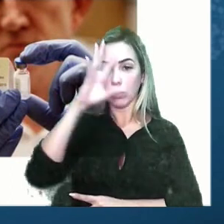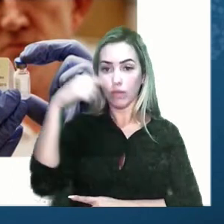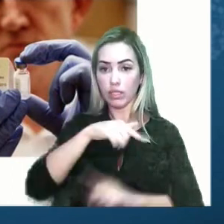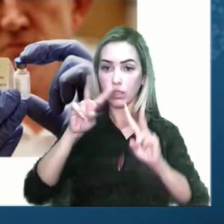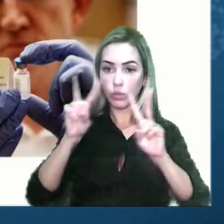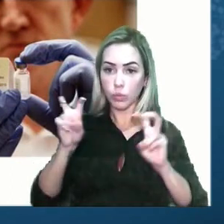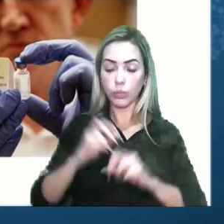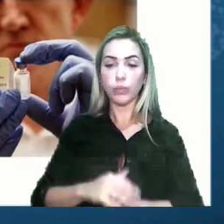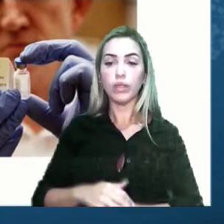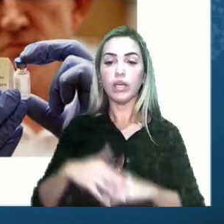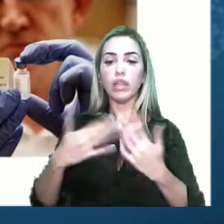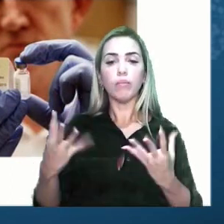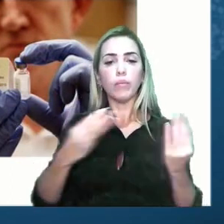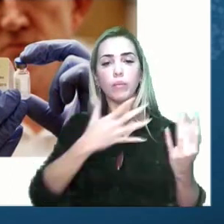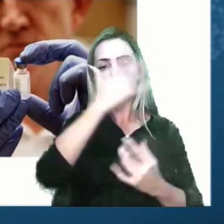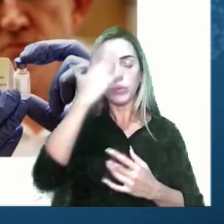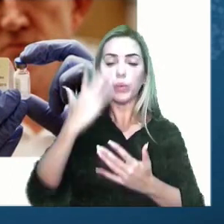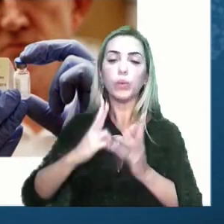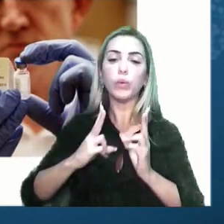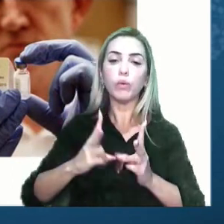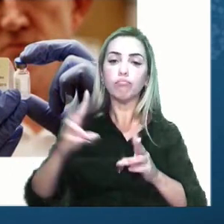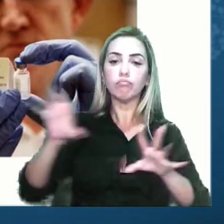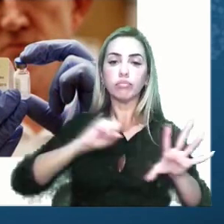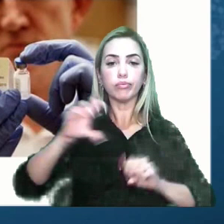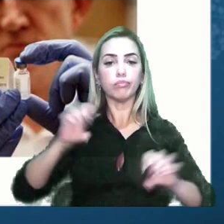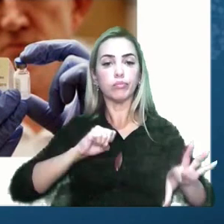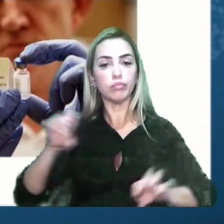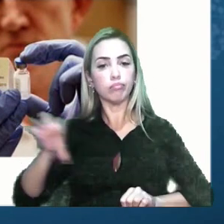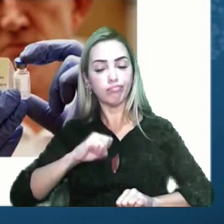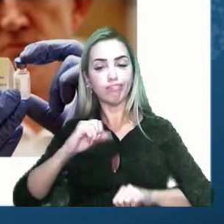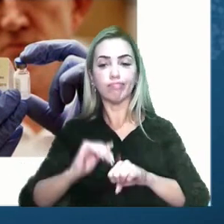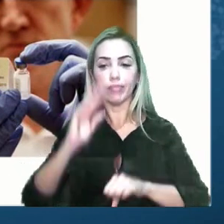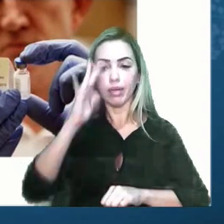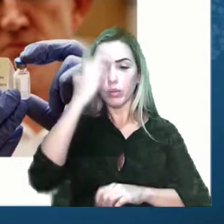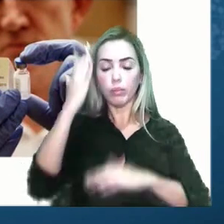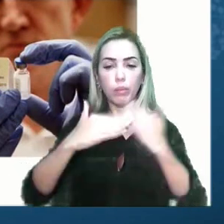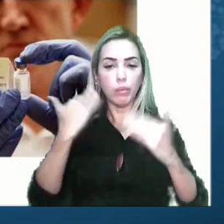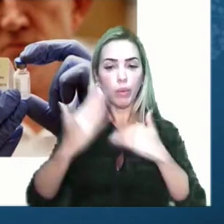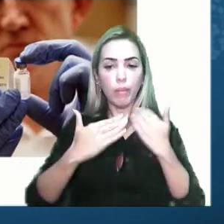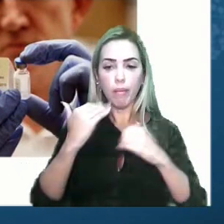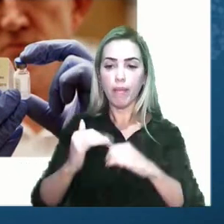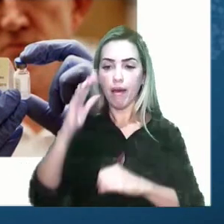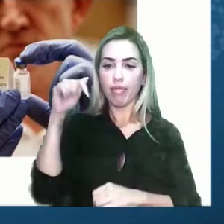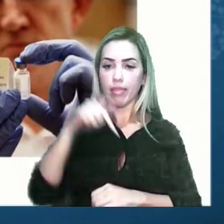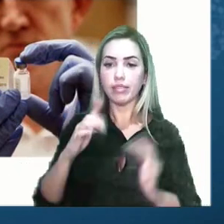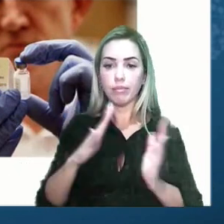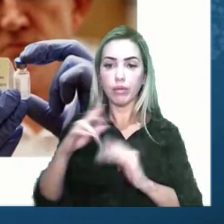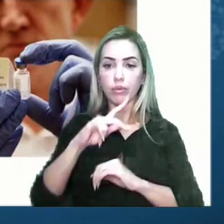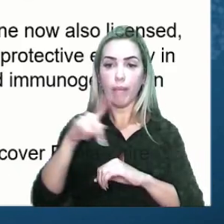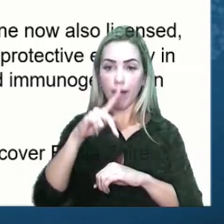E então, muitas pessoas continuaram a ser infectadas, e as pessoas continuaram morrendo nesses